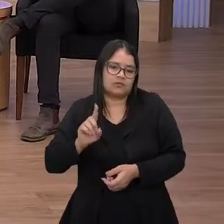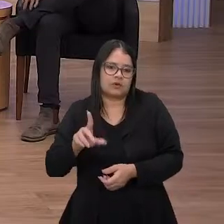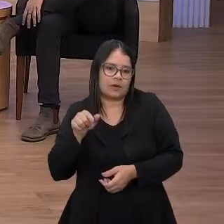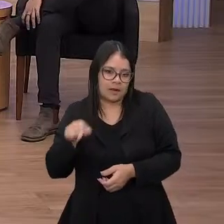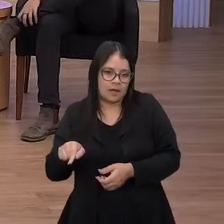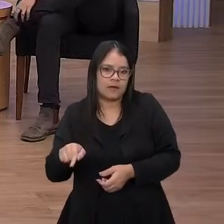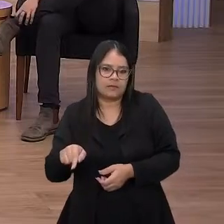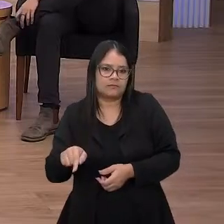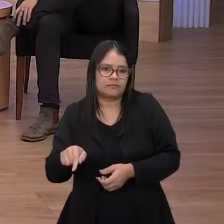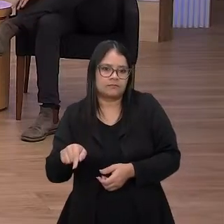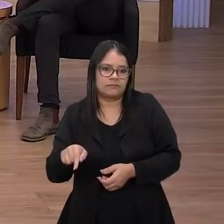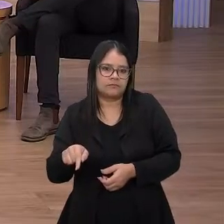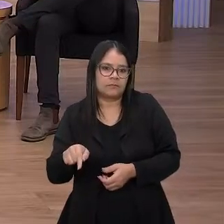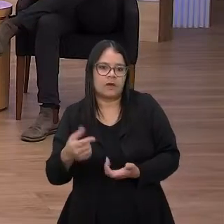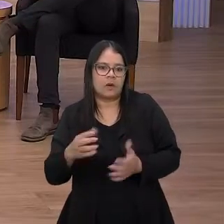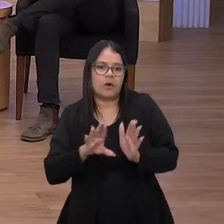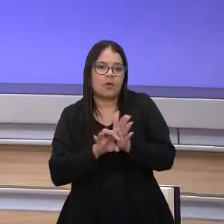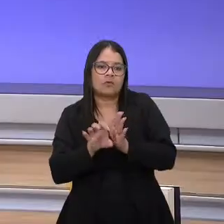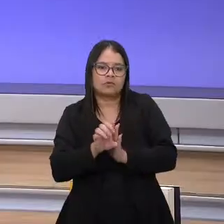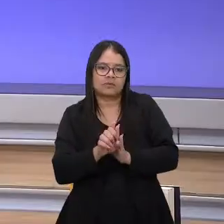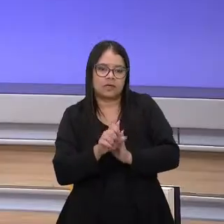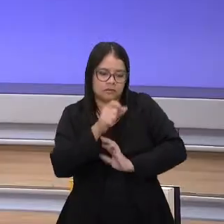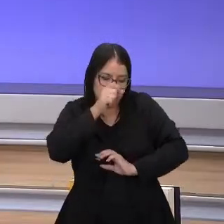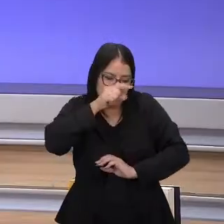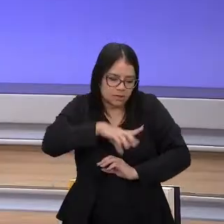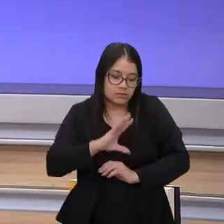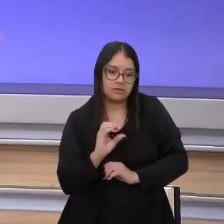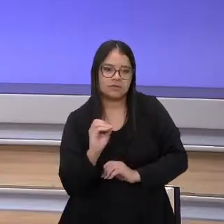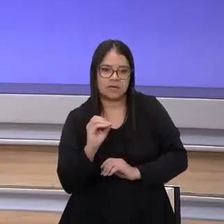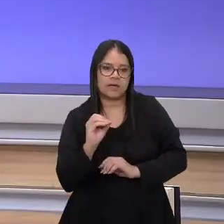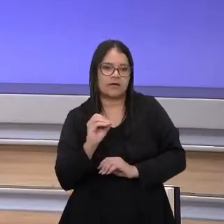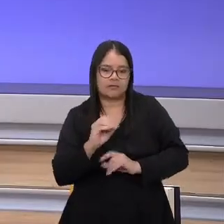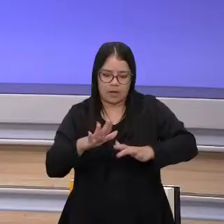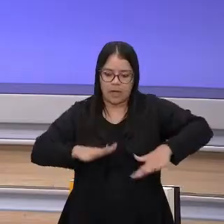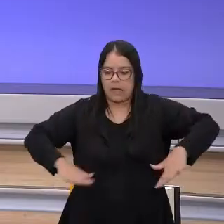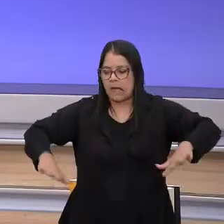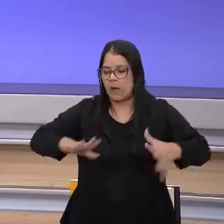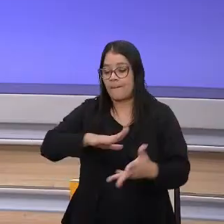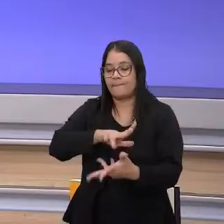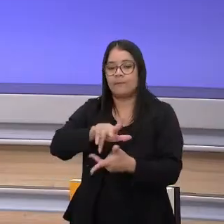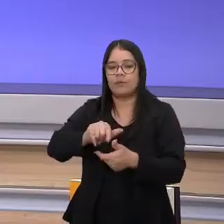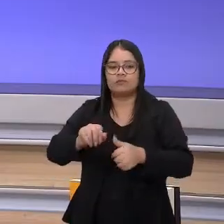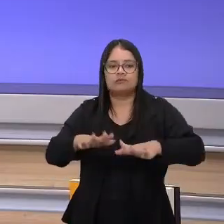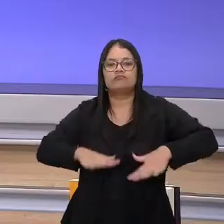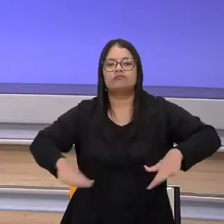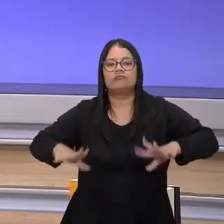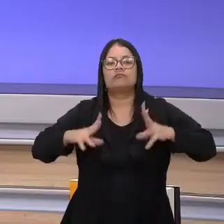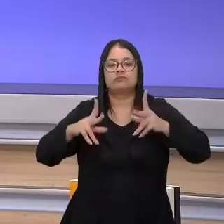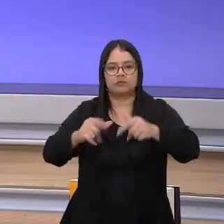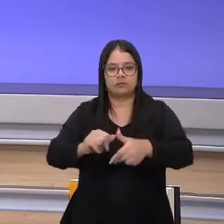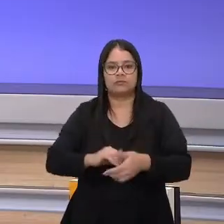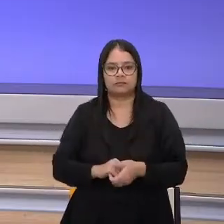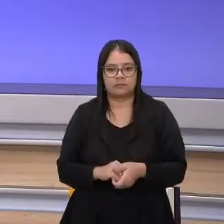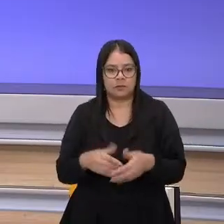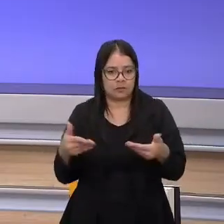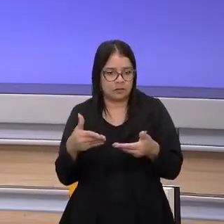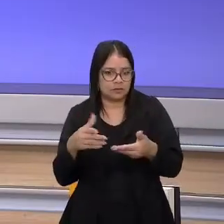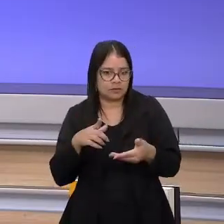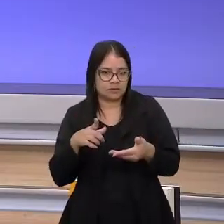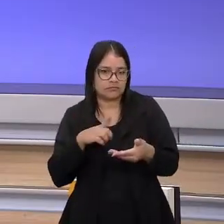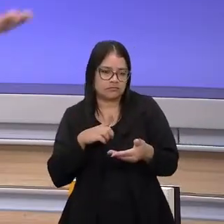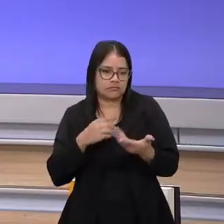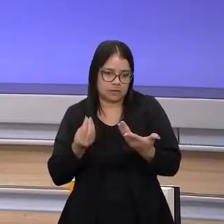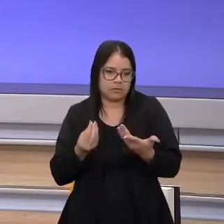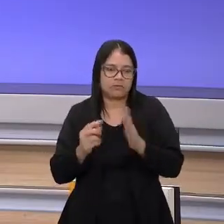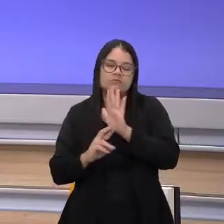o conceito lixo zero é um conceito mundial, né? O lixo zero ele é universal. Hoje